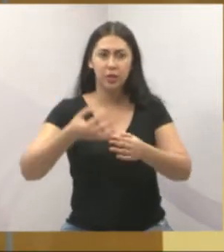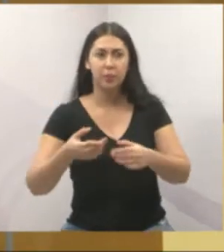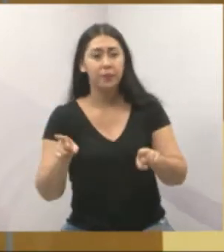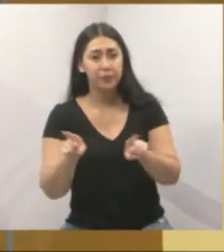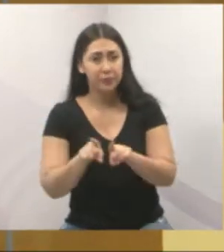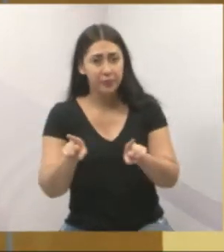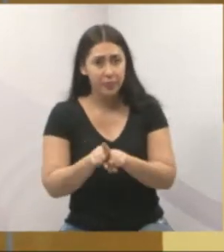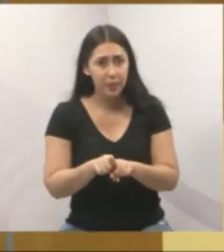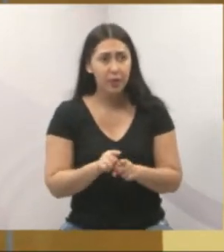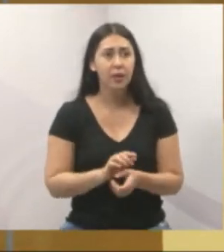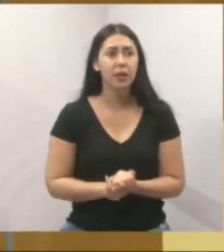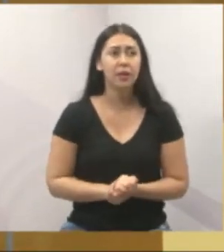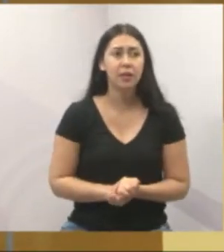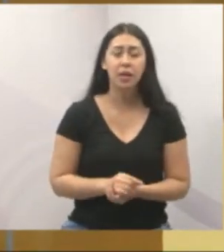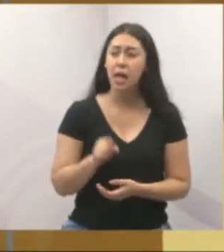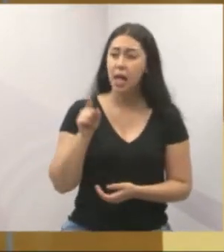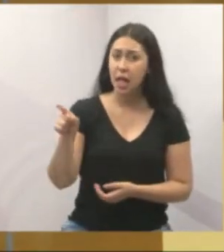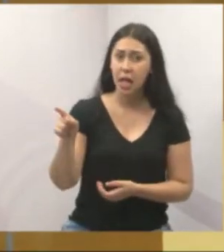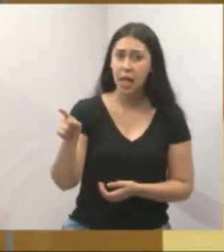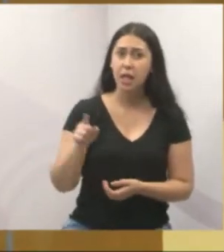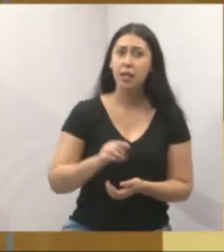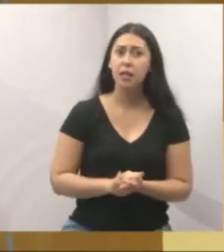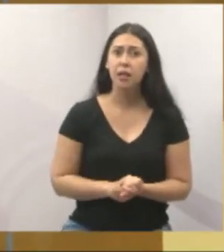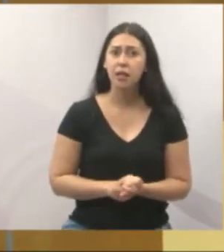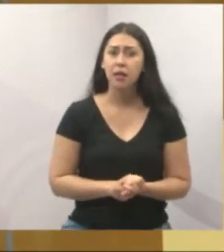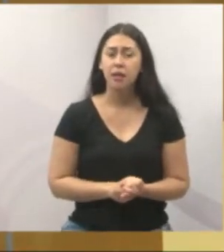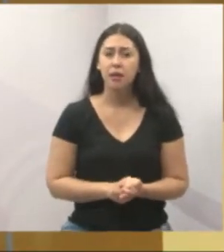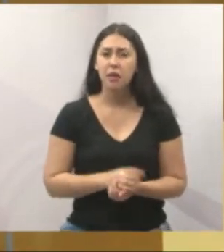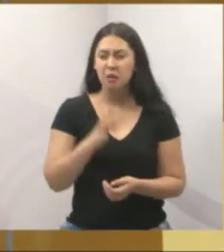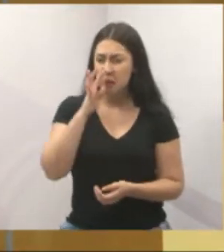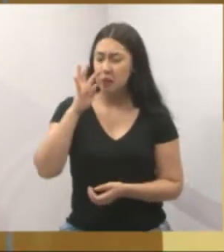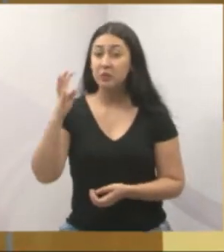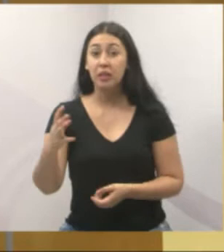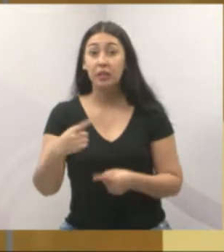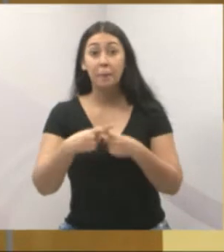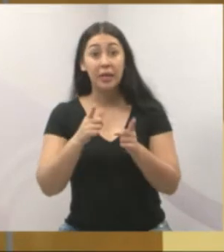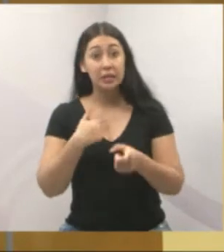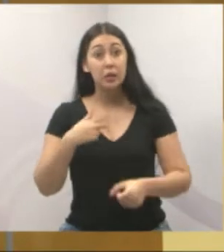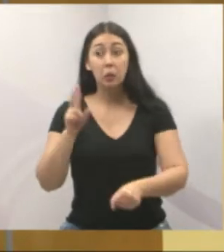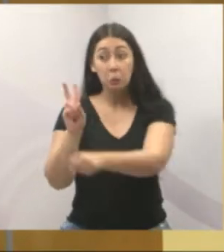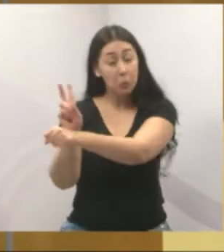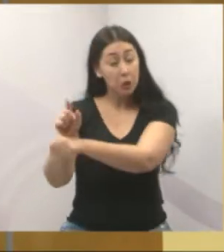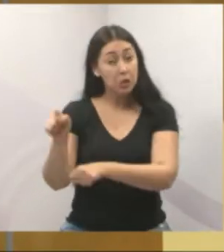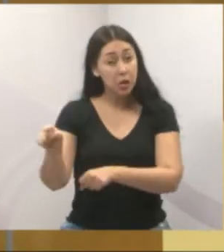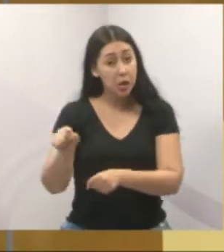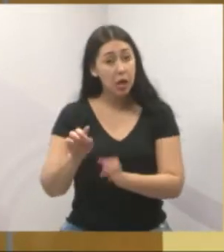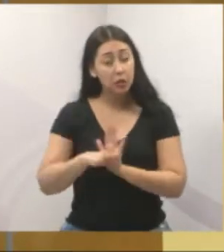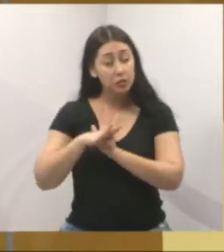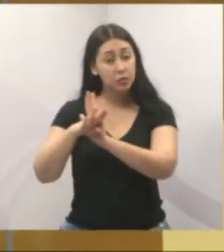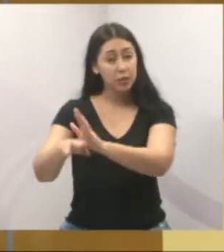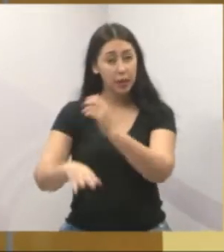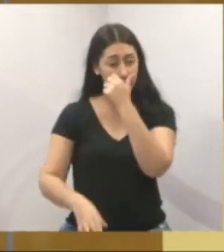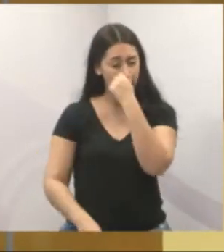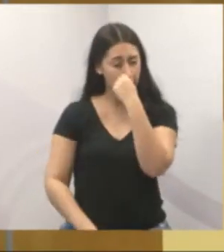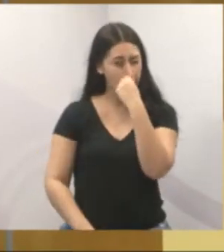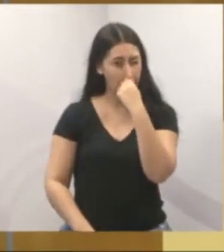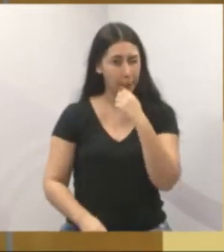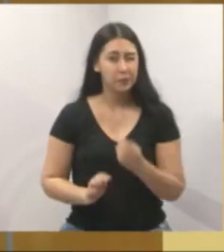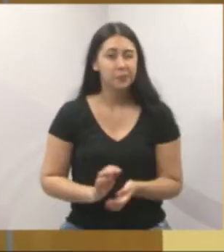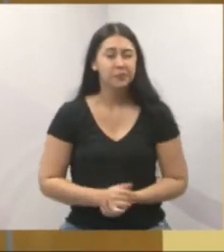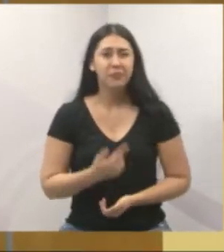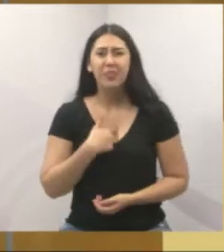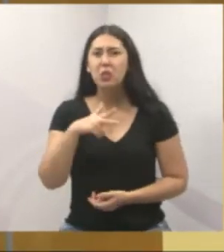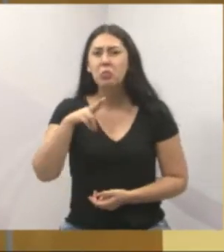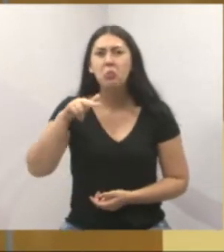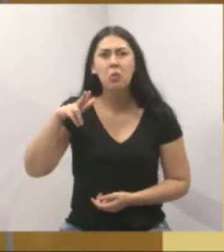tornou réu pelo Ministério Público recentemente. E eu defendi o prefeito nessa tribuna. Jamais